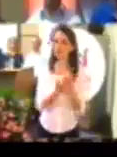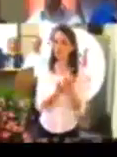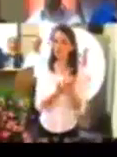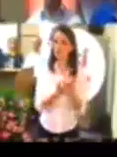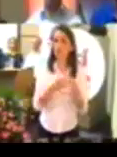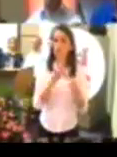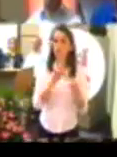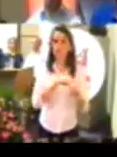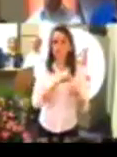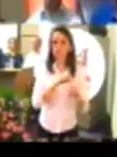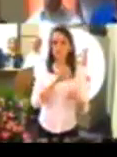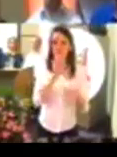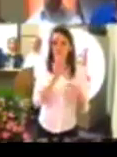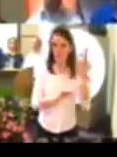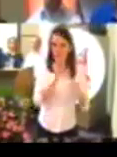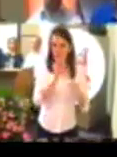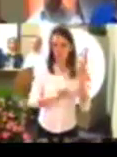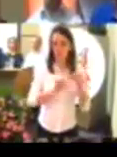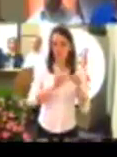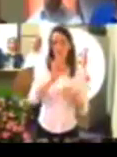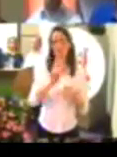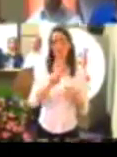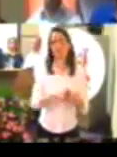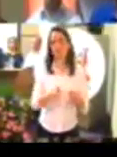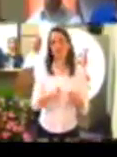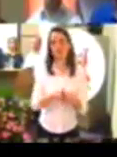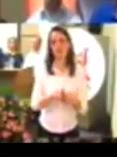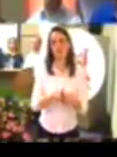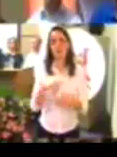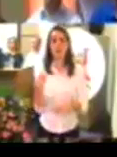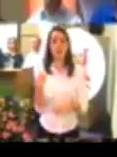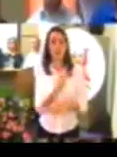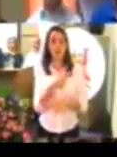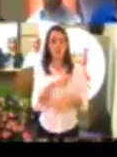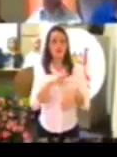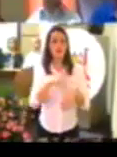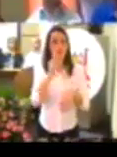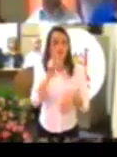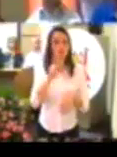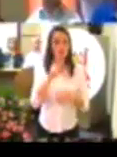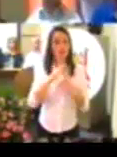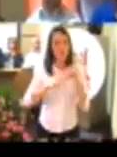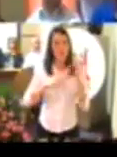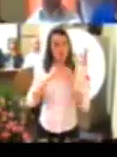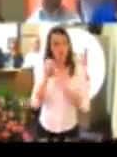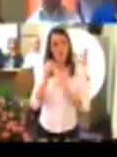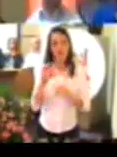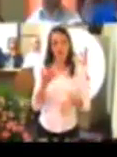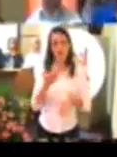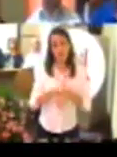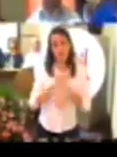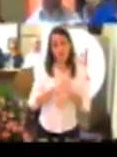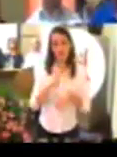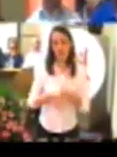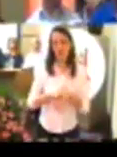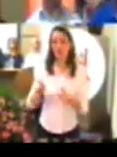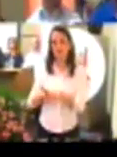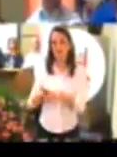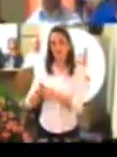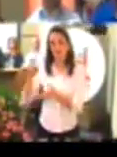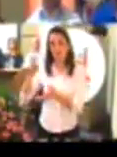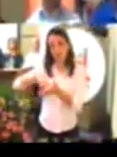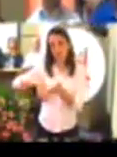o Instituto de Contas do Tribunal de Contas, onde vamos atender e capacitar com